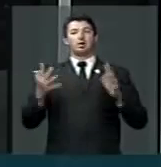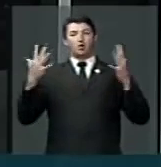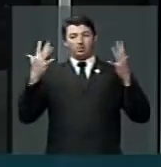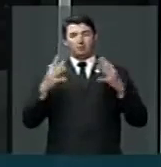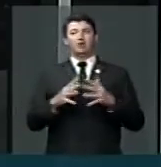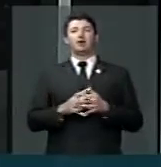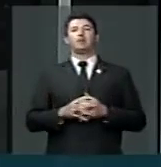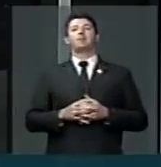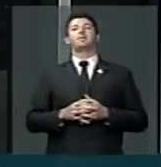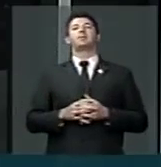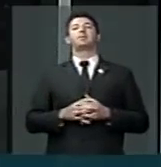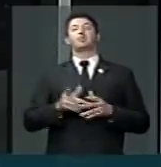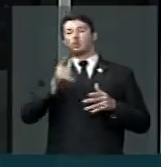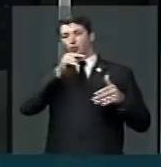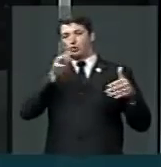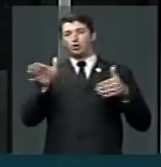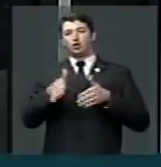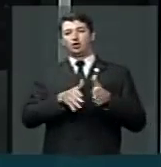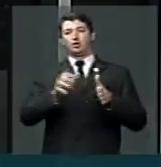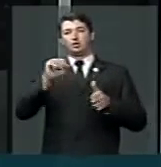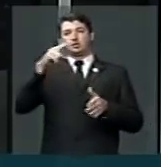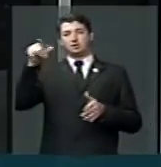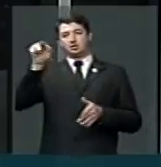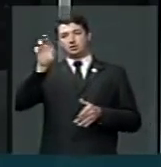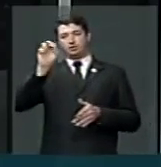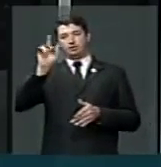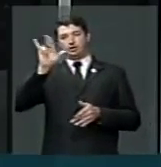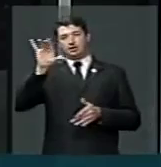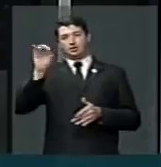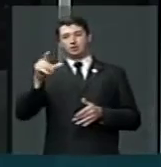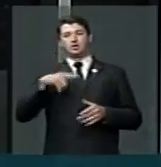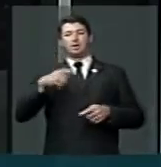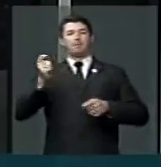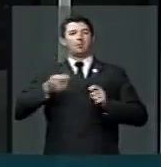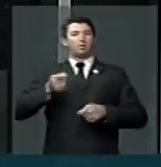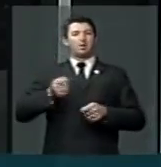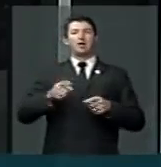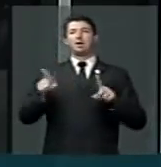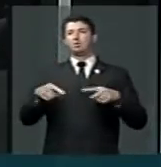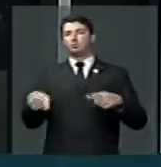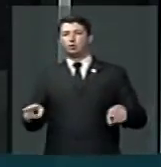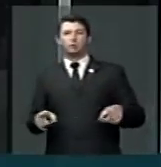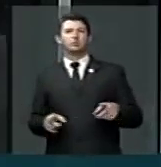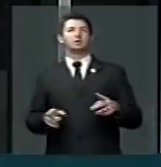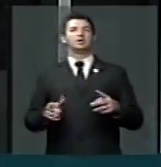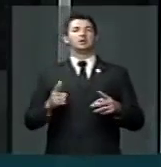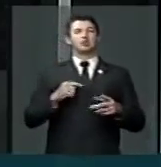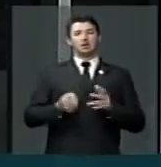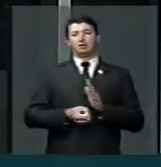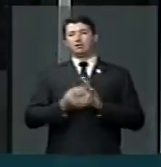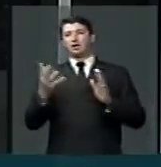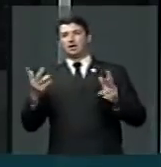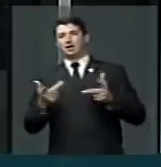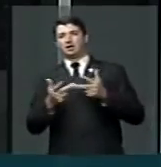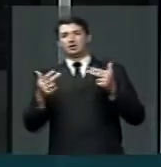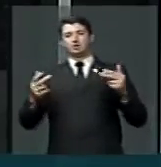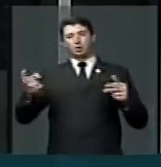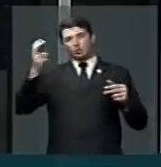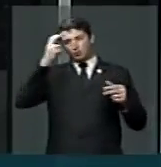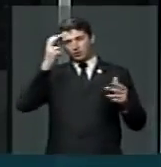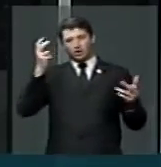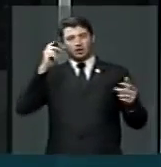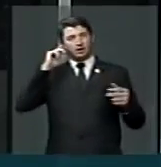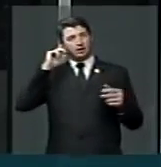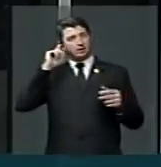comemoração ao Rio São Francisco, com banda de música, com várias atividades